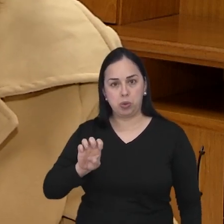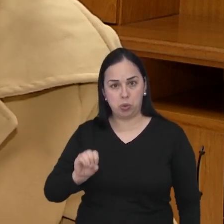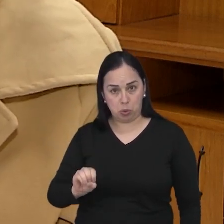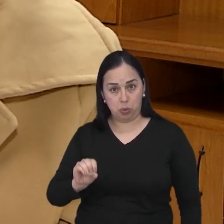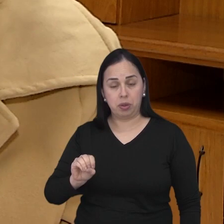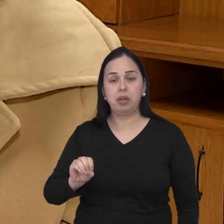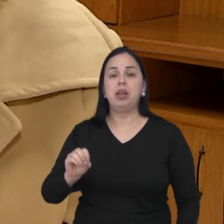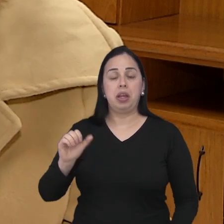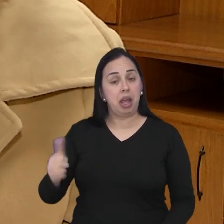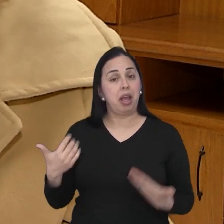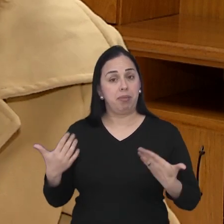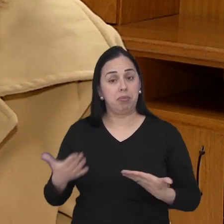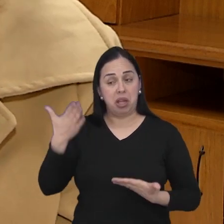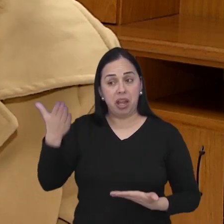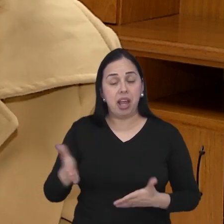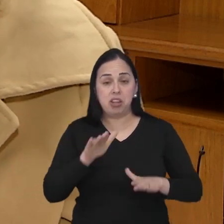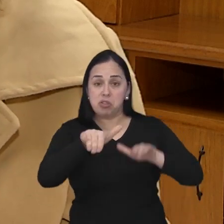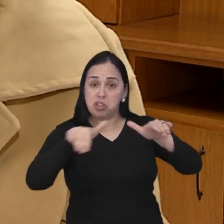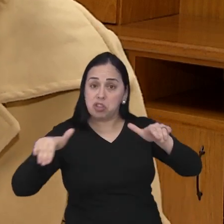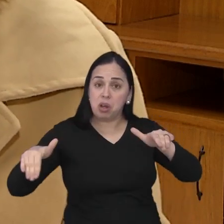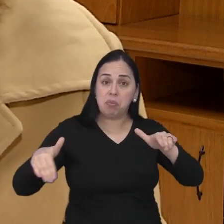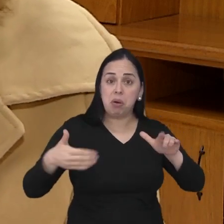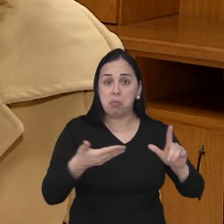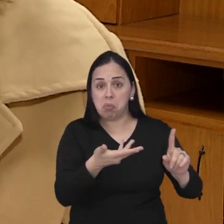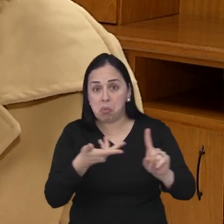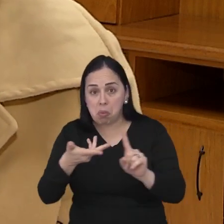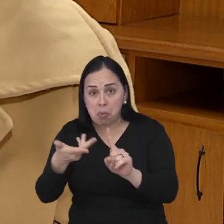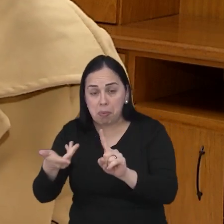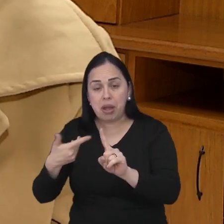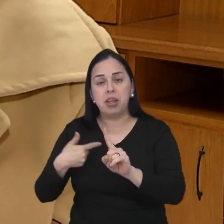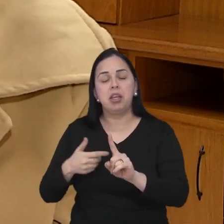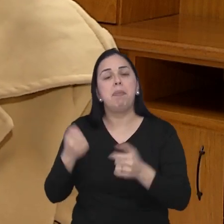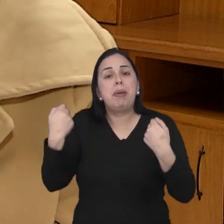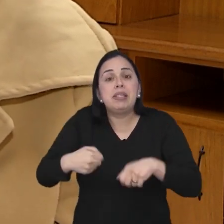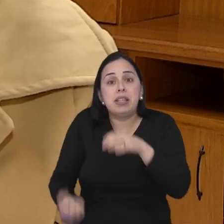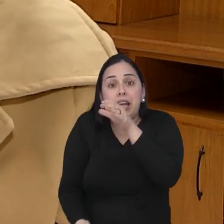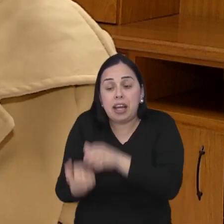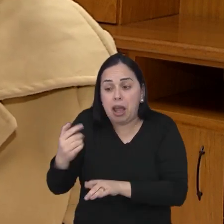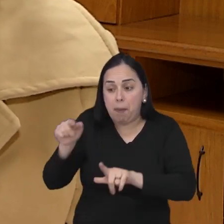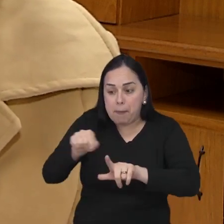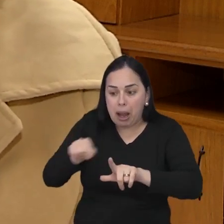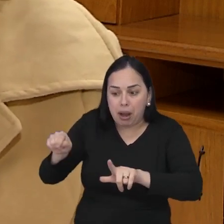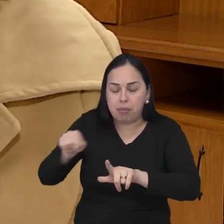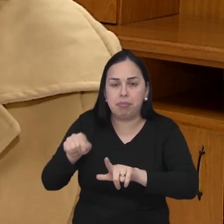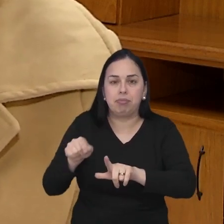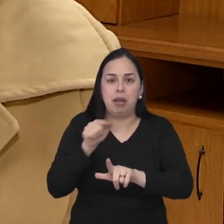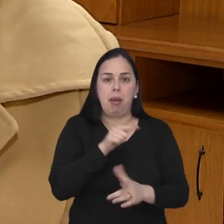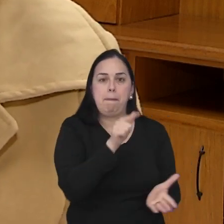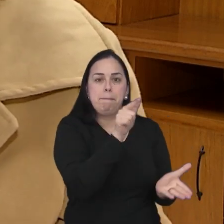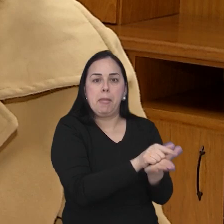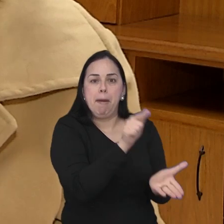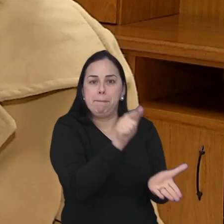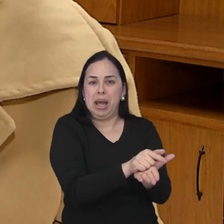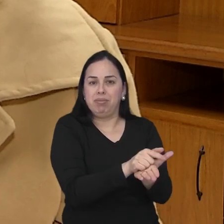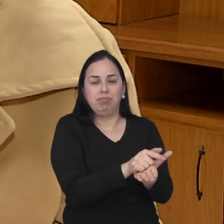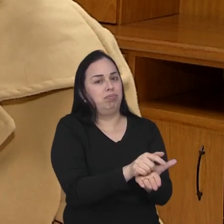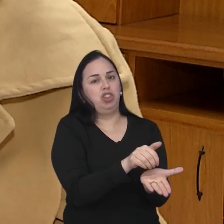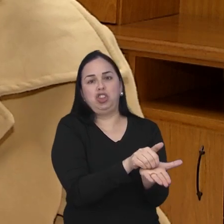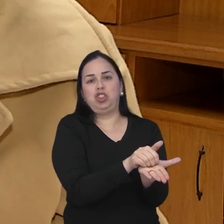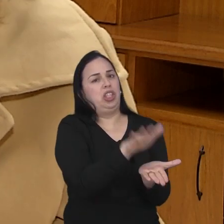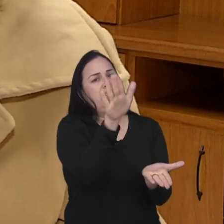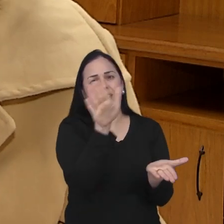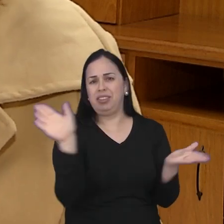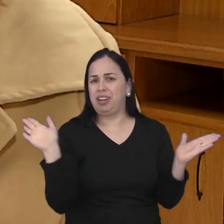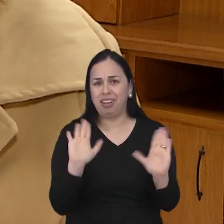ele convoca uma equipe e diz: precisamos criar uma máquina de votar, porque precisamos eliminar a mão